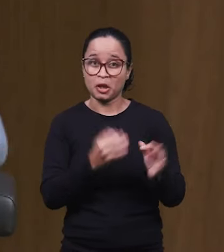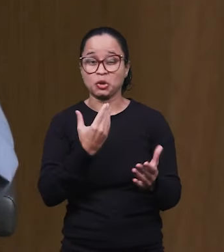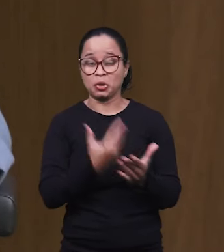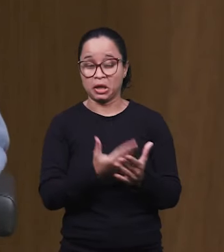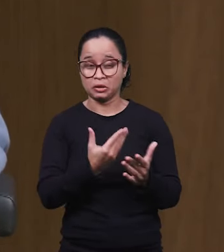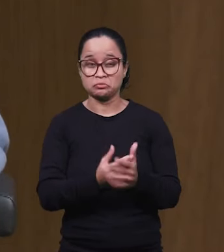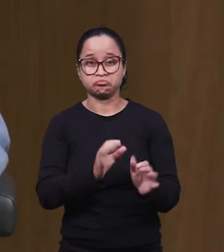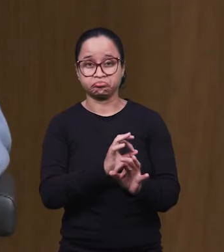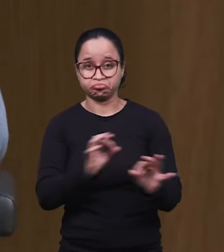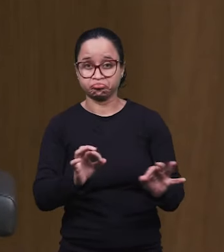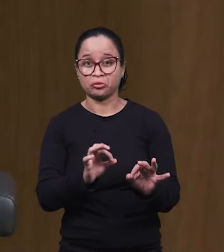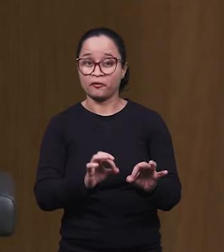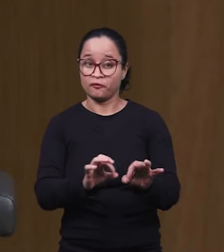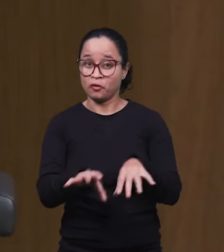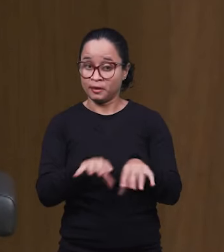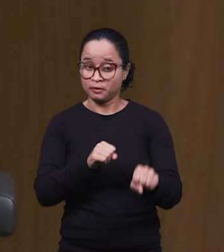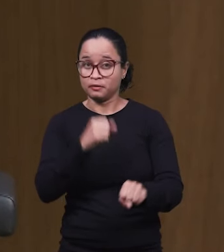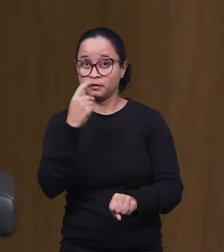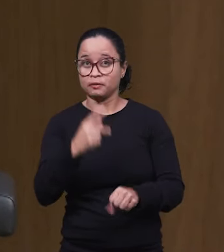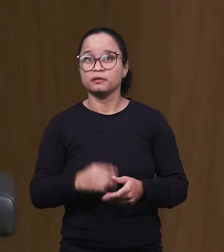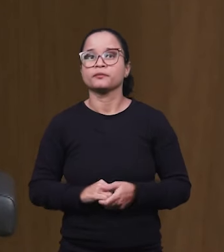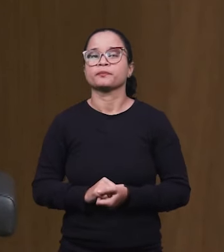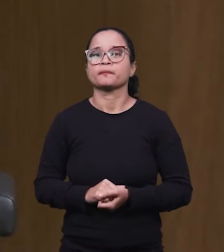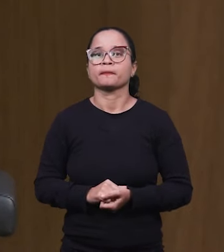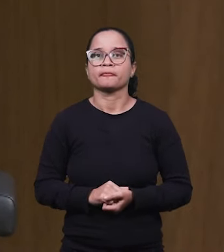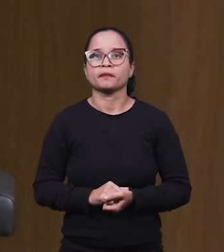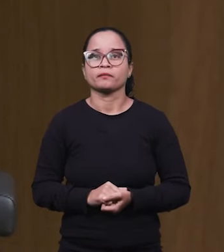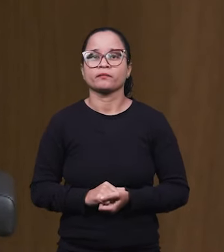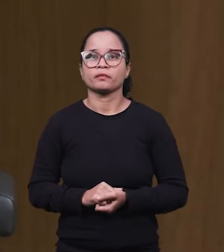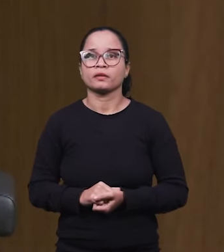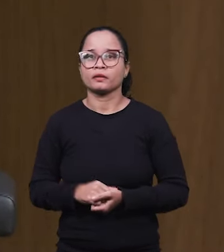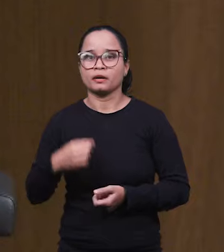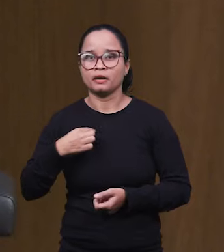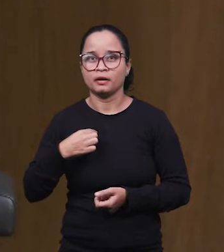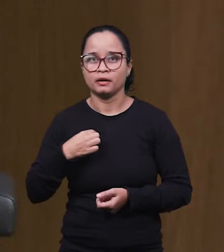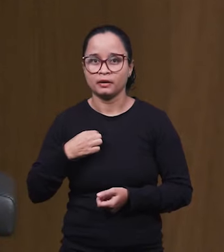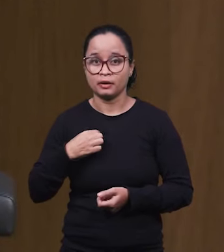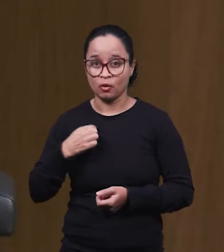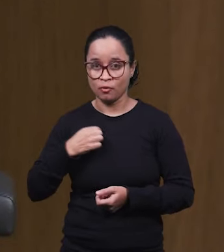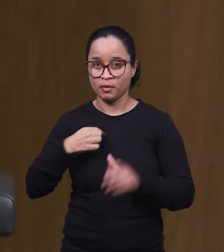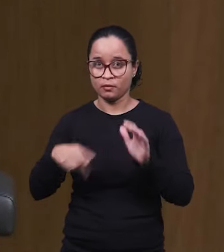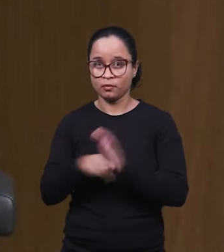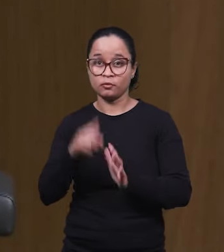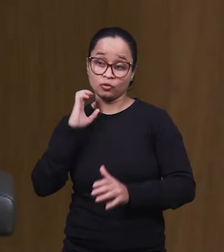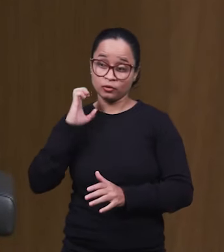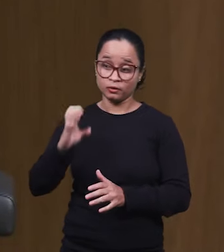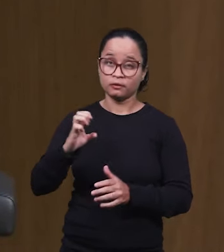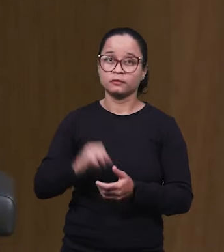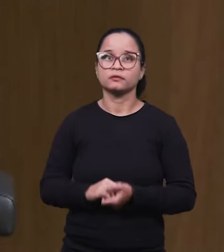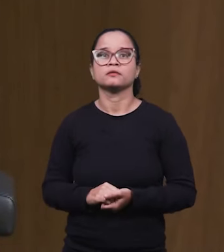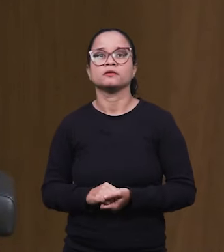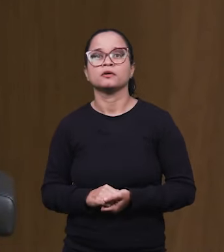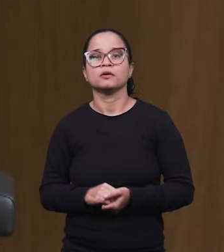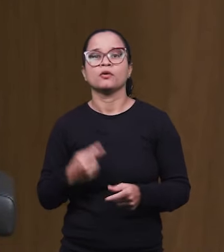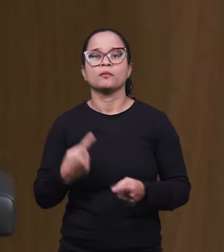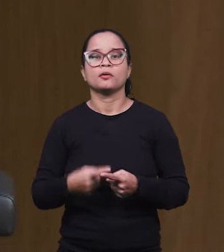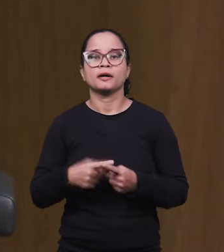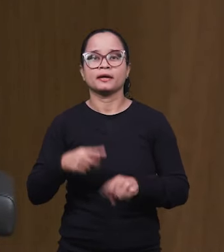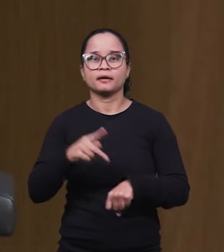preparado, ele guardava as roupas de Estevão no chão, porque enquanto os outros o